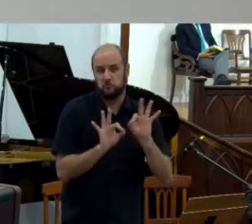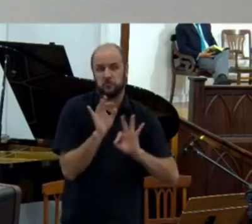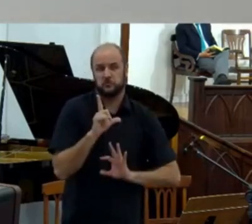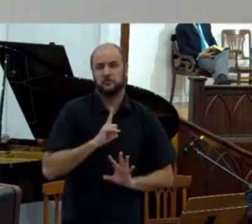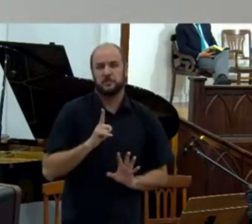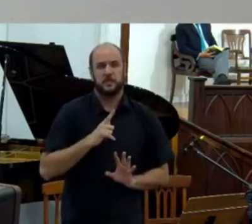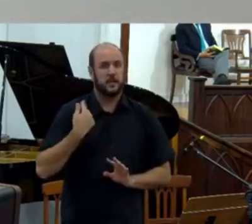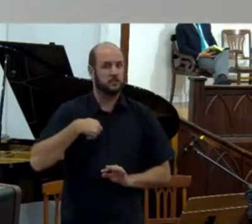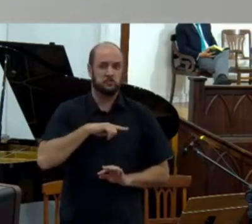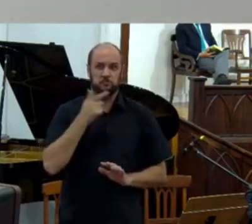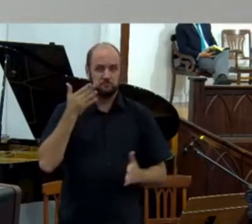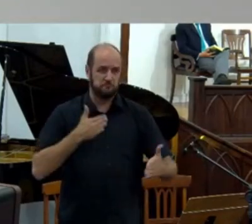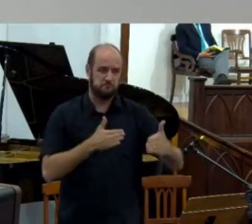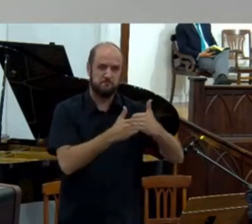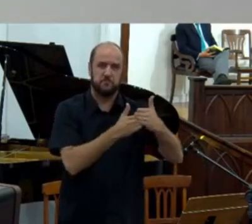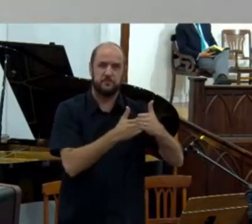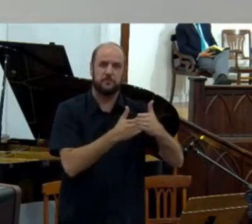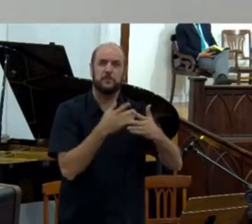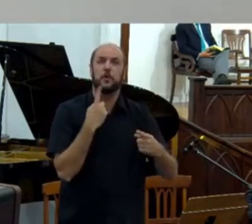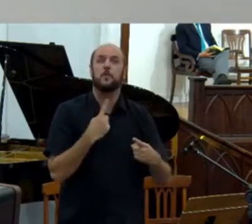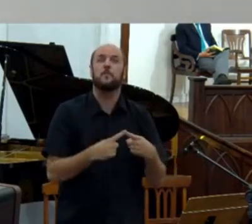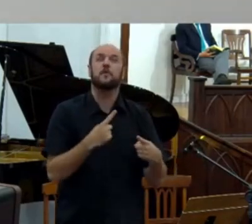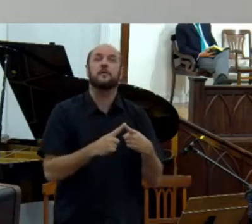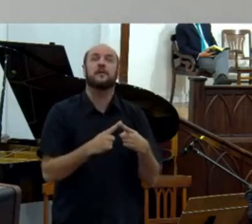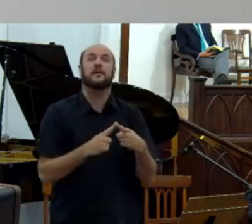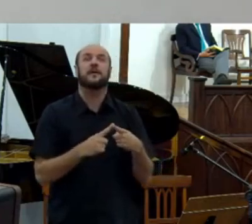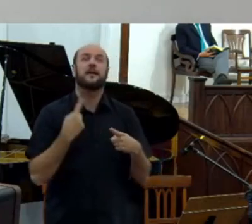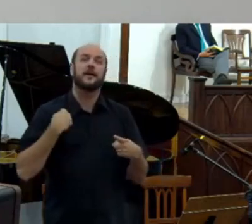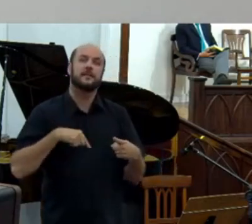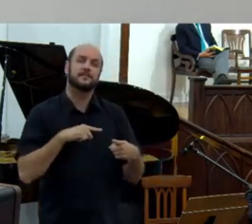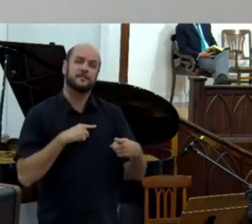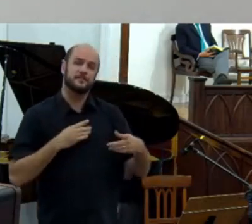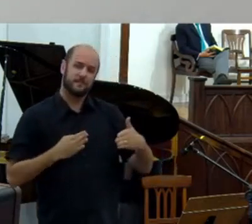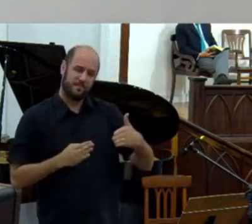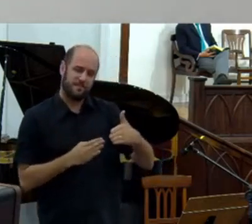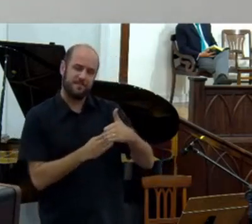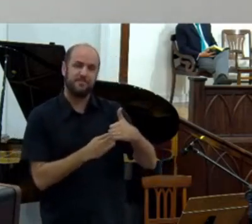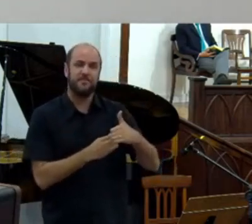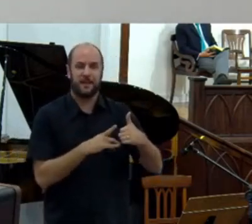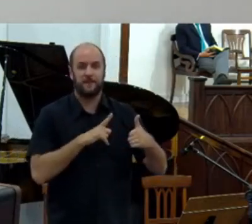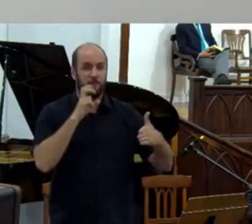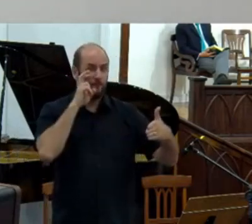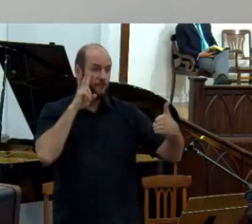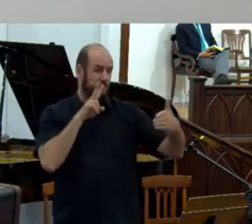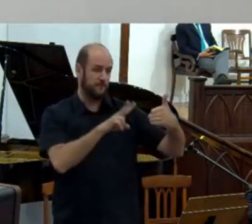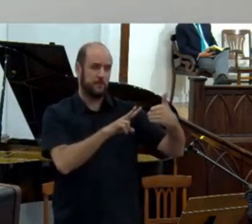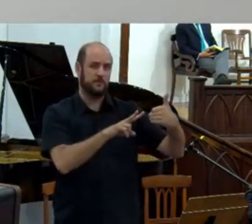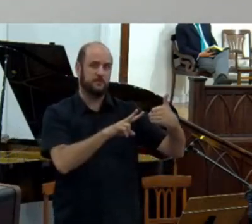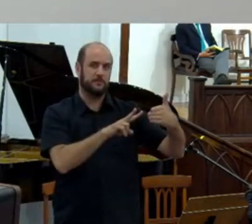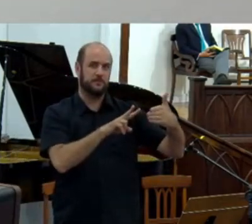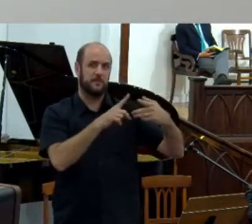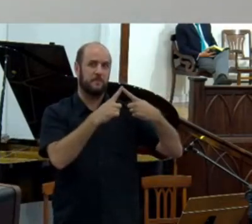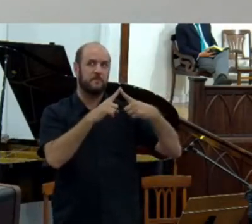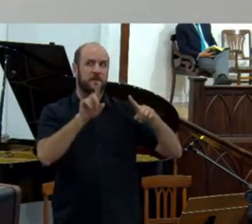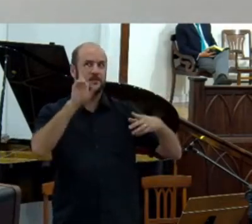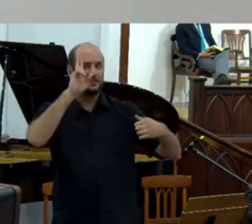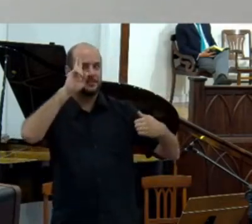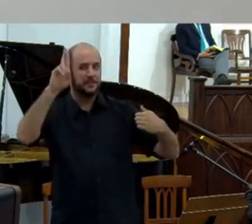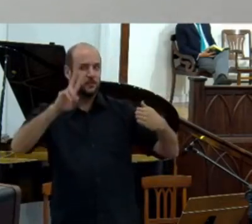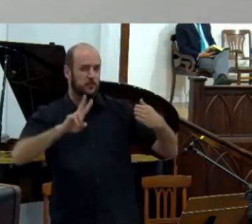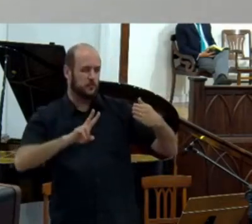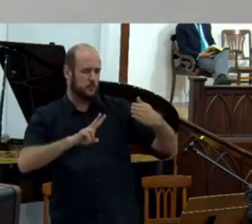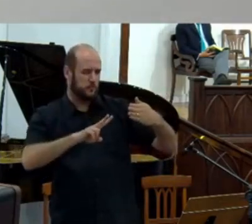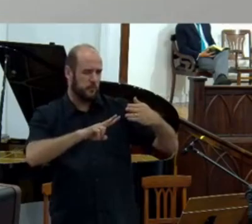E uma delas é porque o nosso olhar é extremamente limitado. Mas o olhar do Senhor enxerga as coisas em